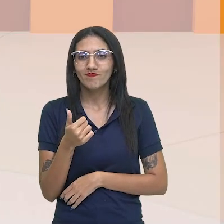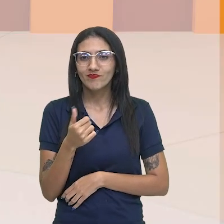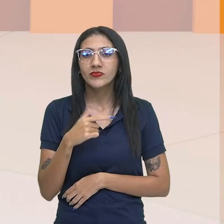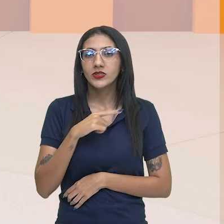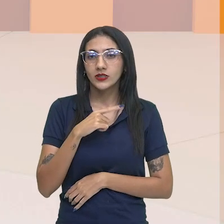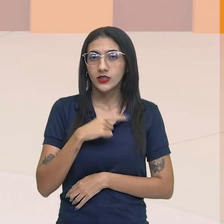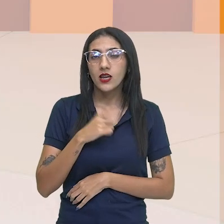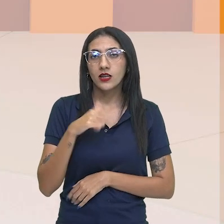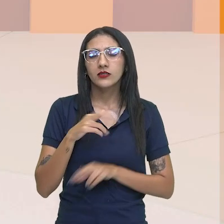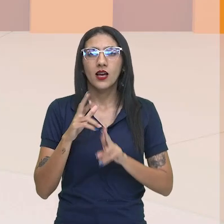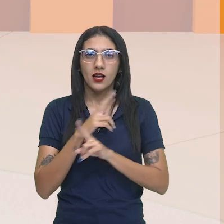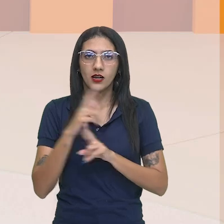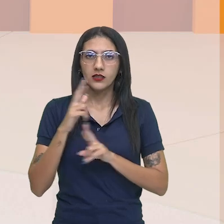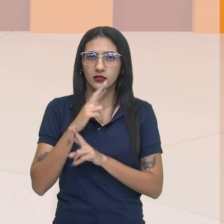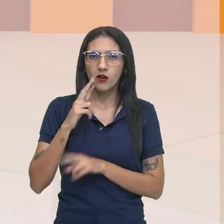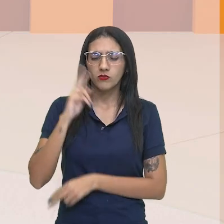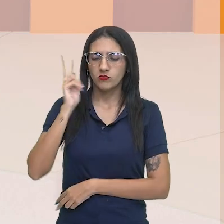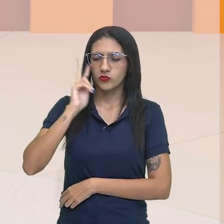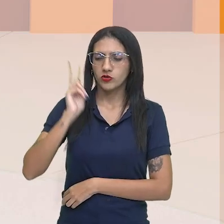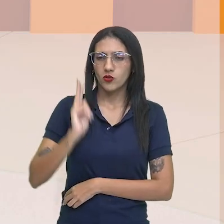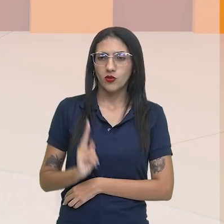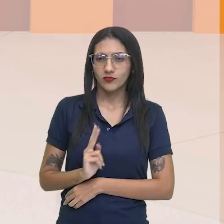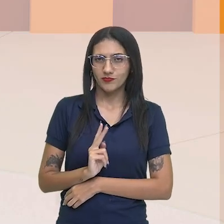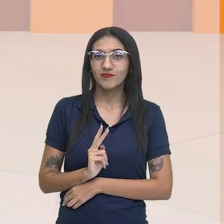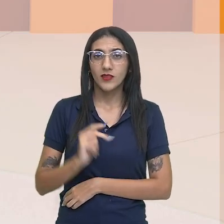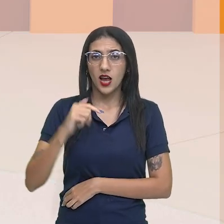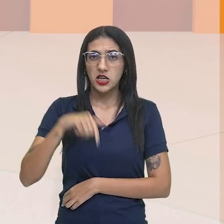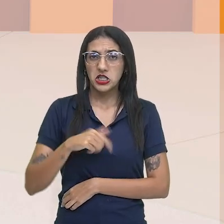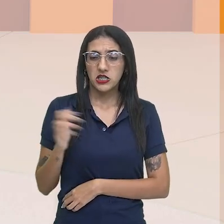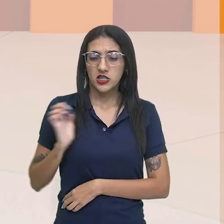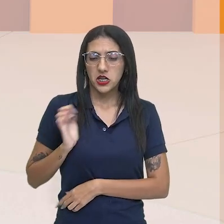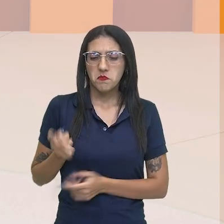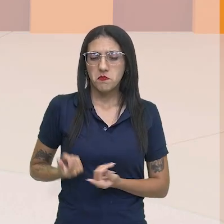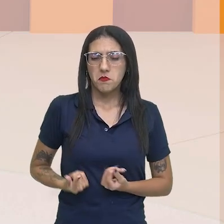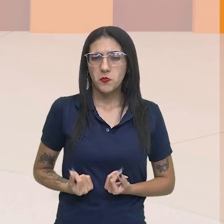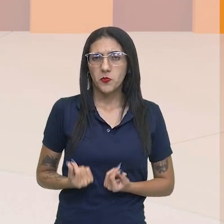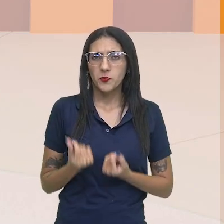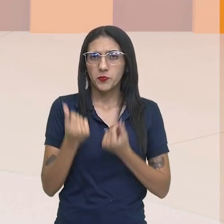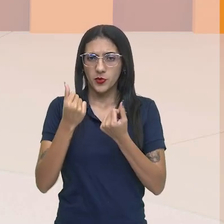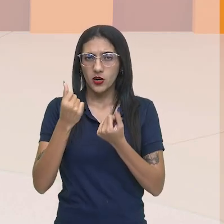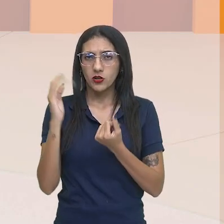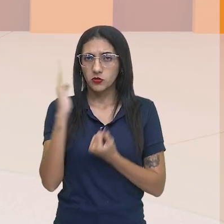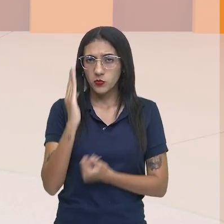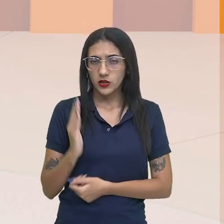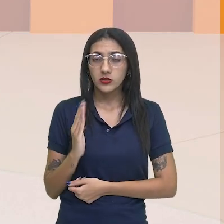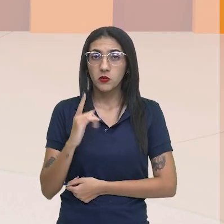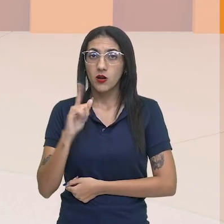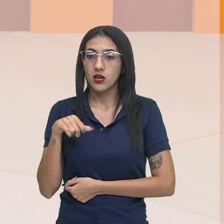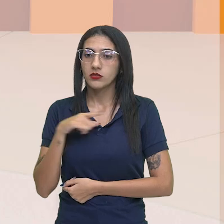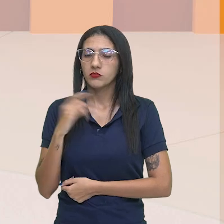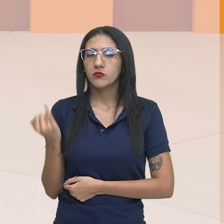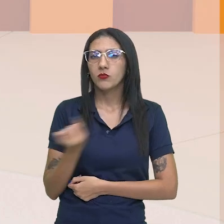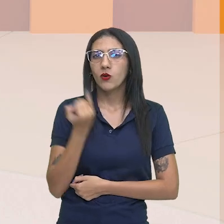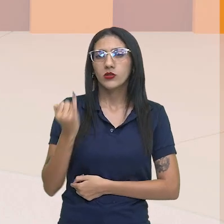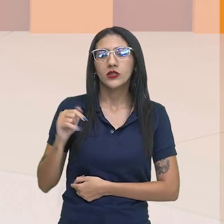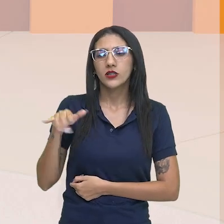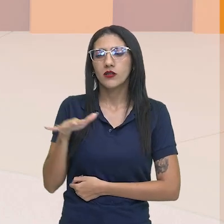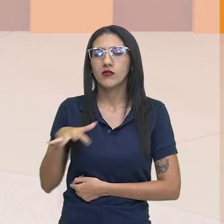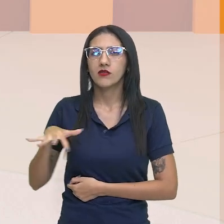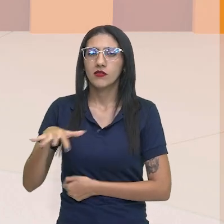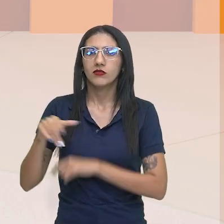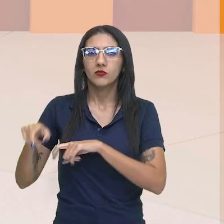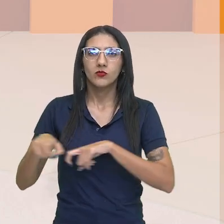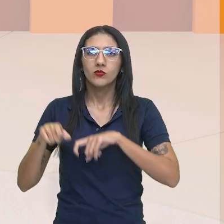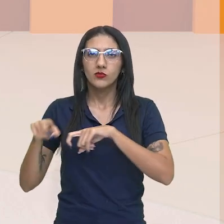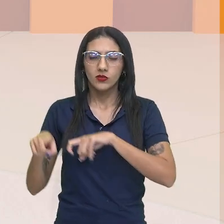desse período histórico. O Brasil tem uma grande parte da riqueza que produz vem do meio rural, tem uma importância muito grande. E isso